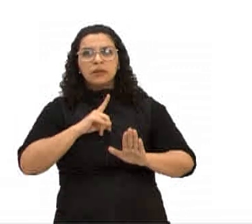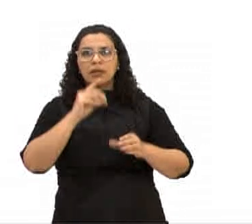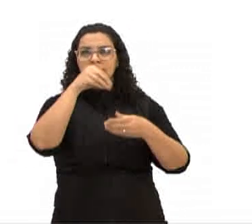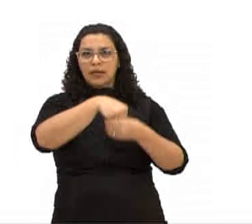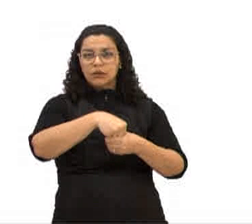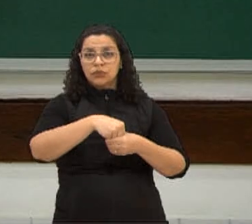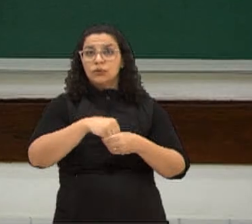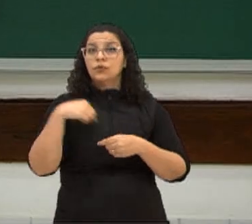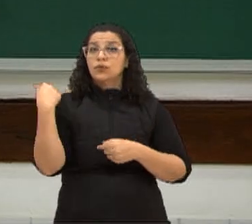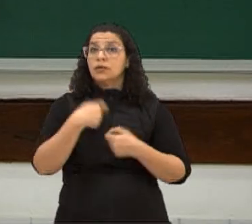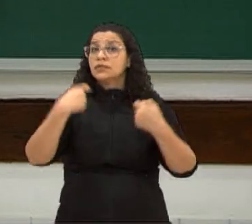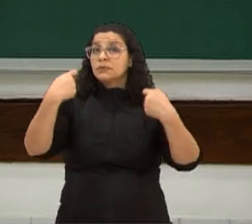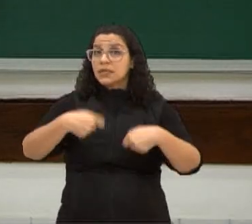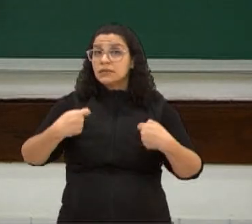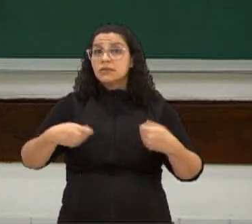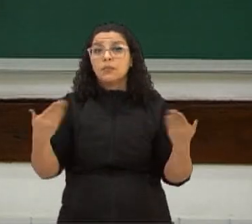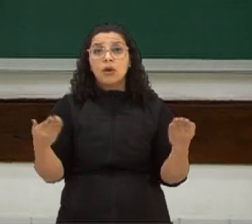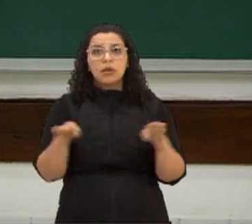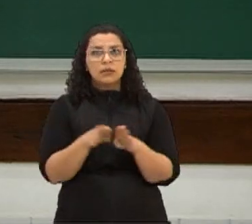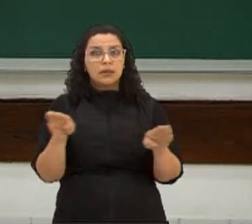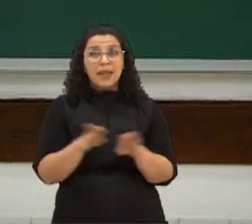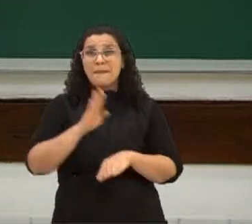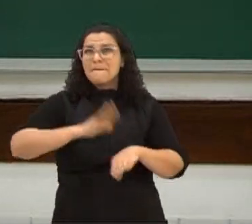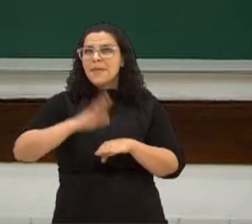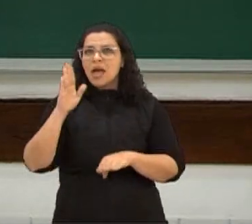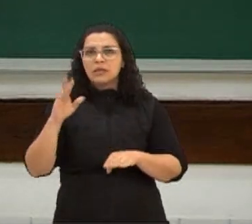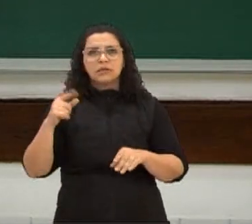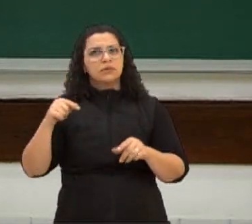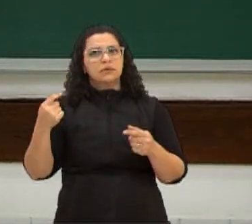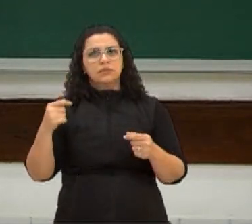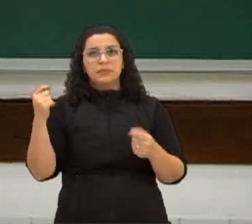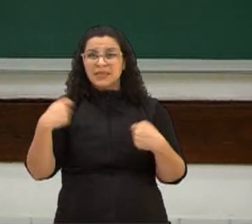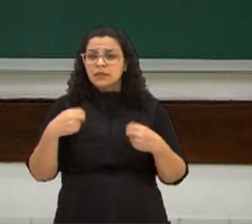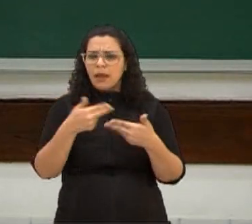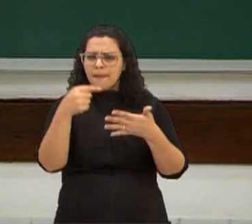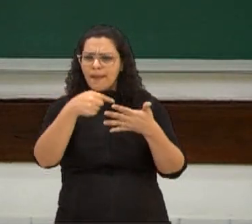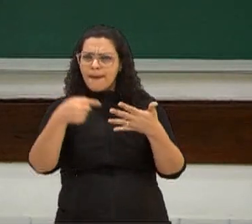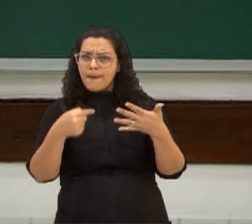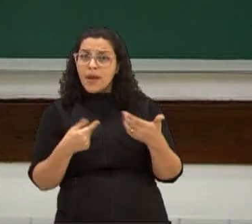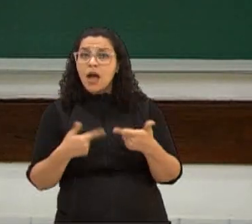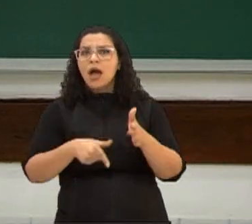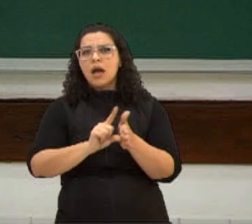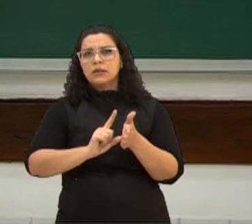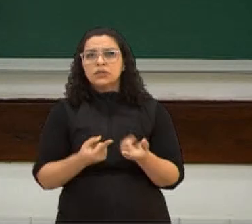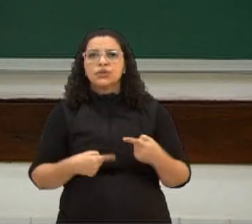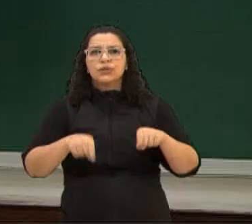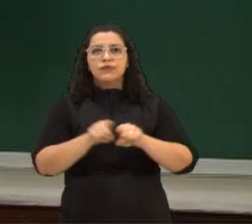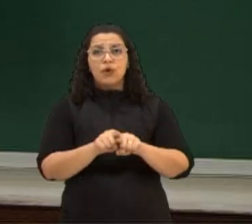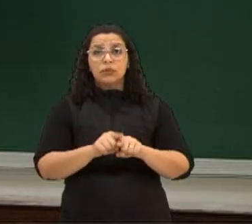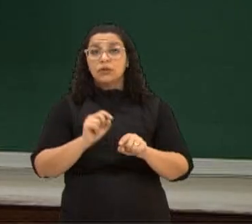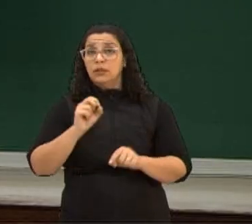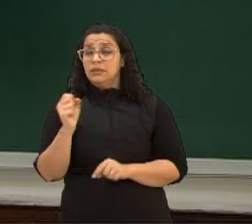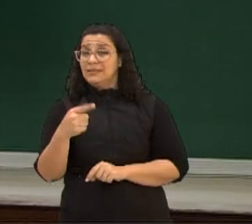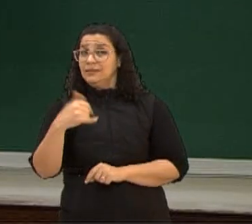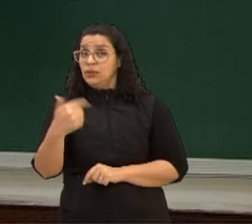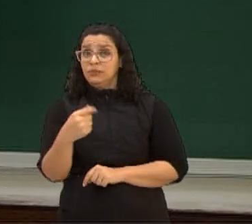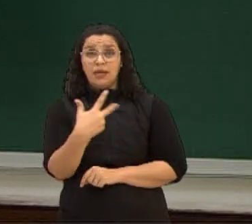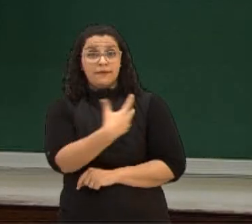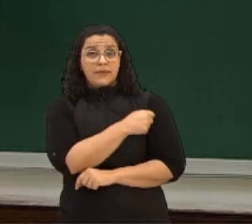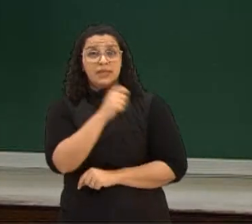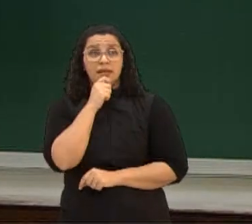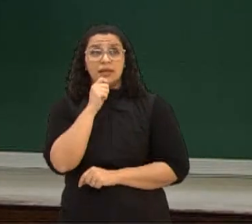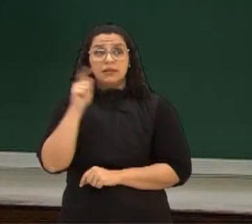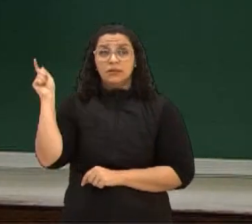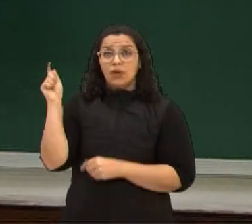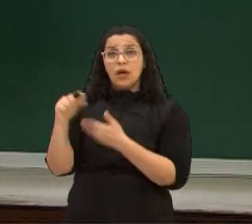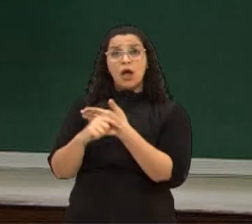É preciso muito mais para voltarmos antes de uma vacina. Quem escreve,